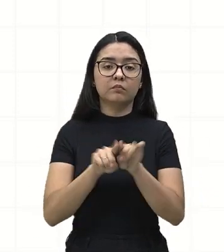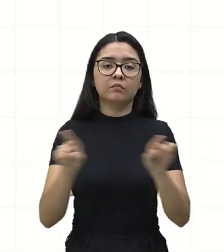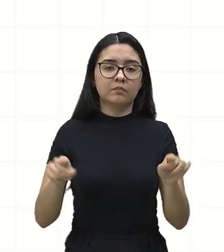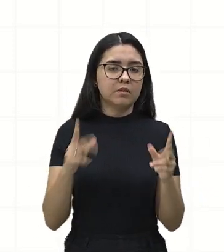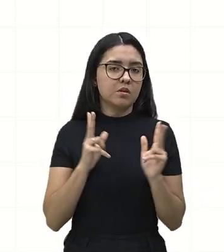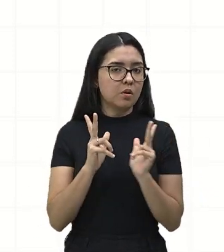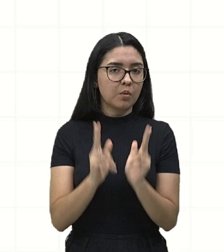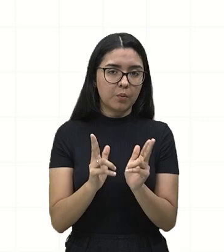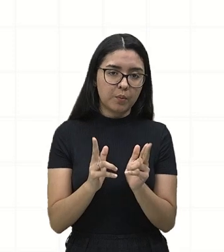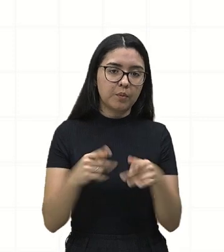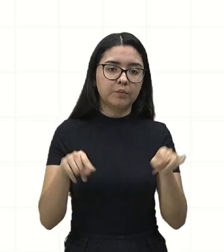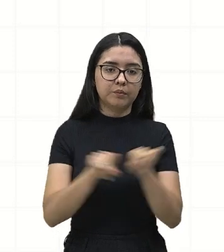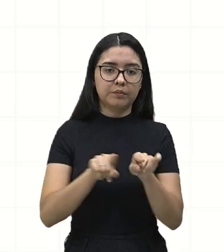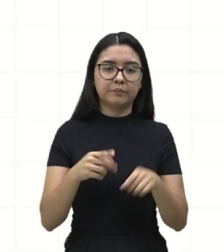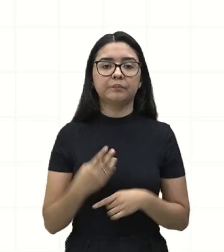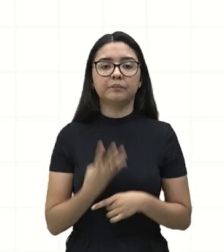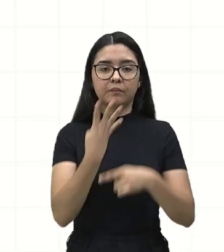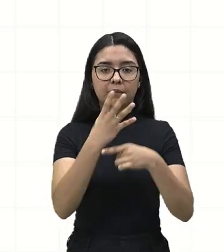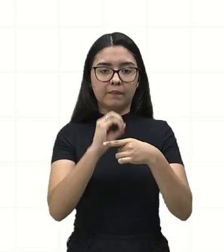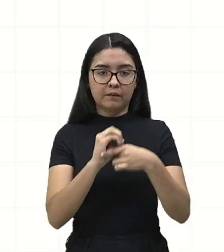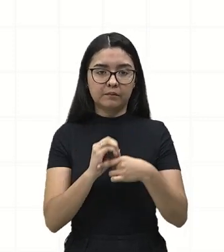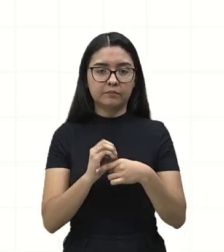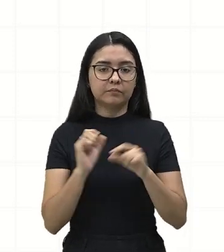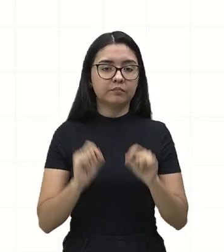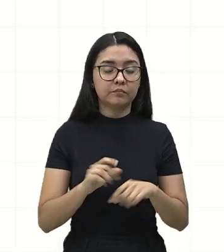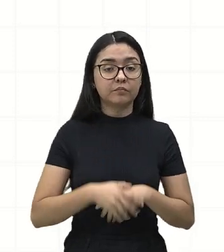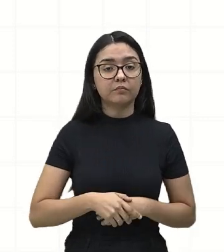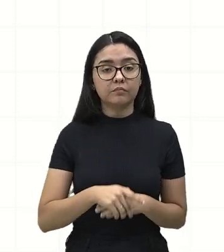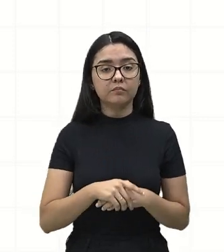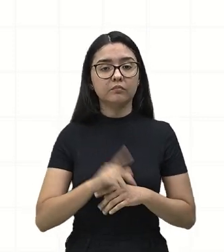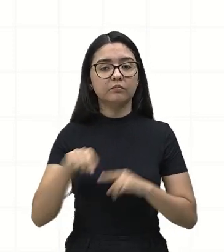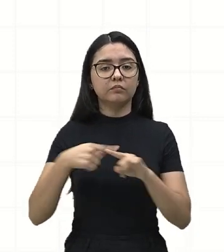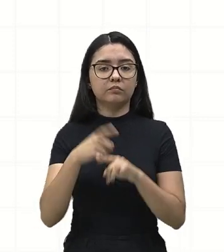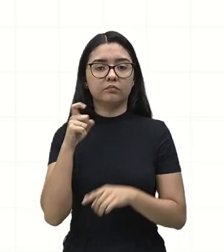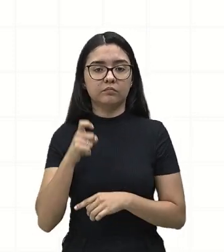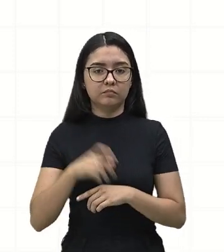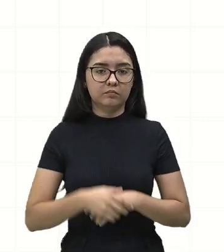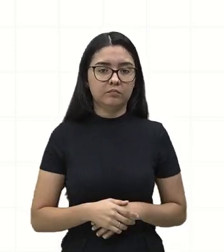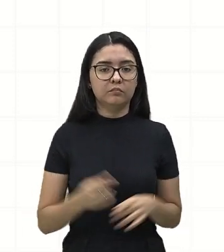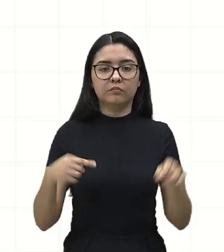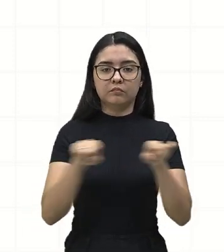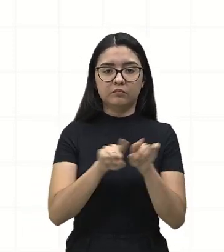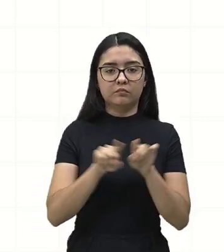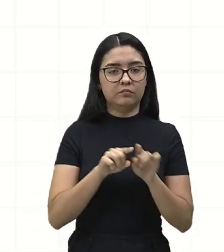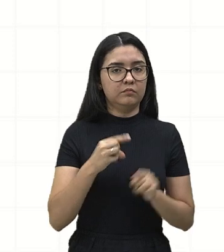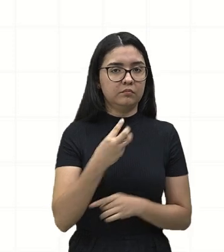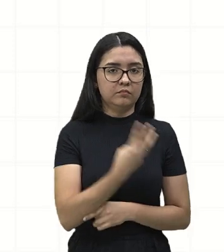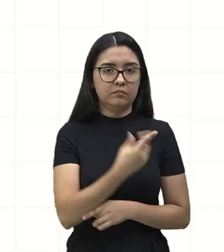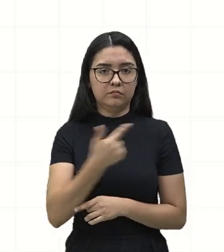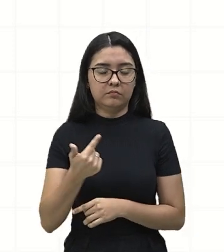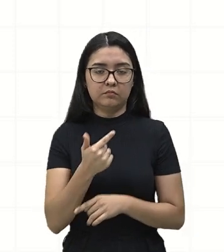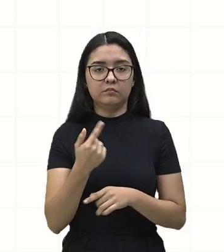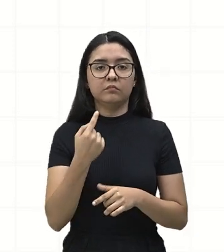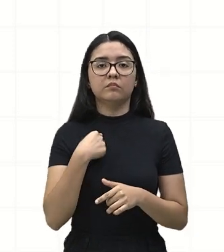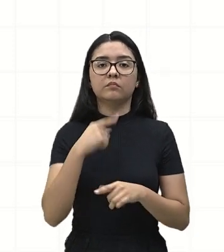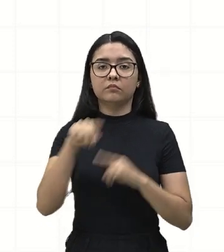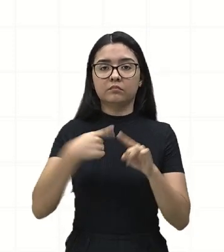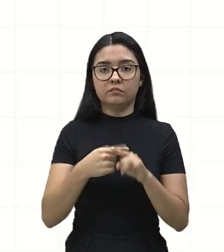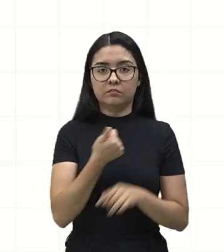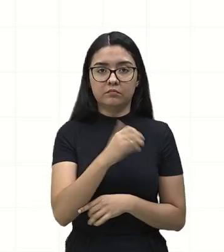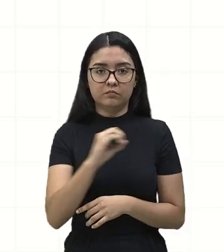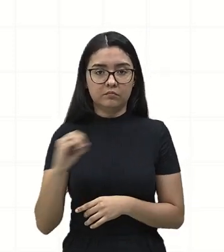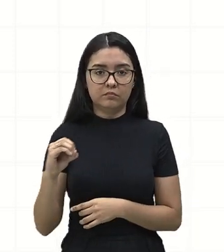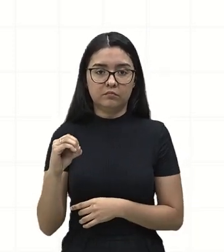mesma. 40 vezes x, 40x. 32 vezes 100 é 32.000.